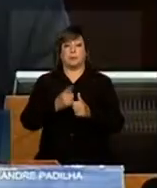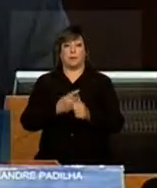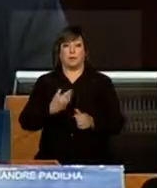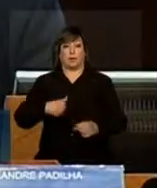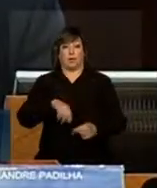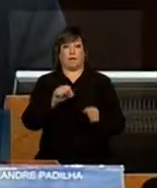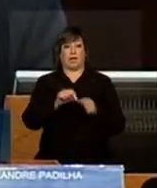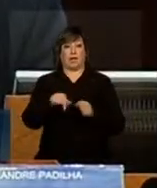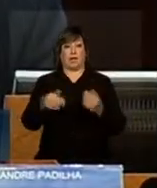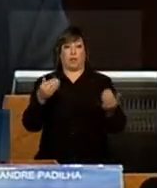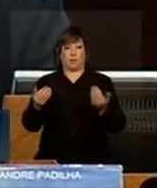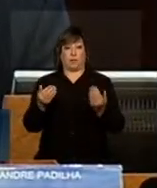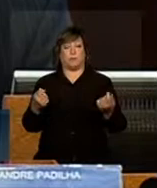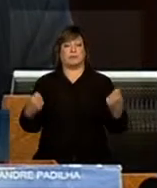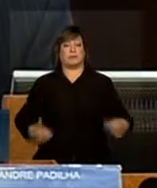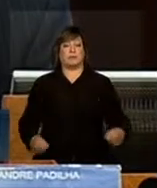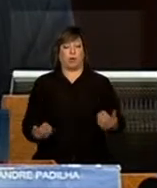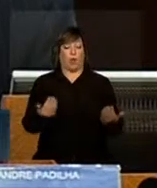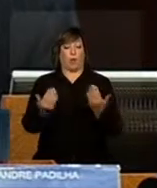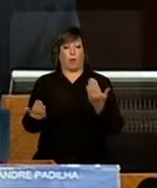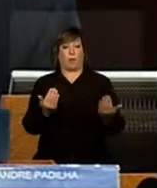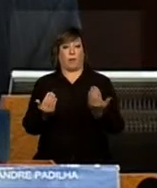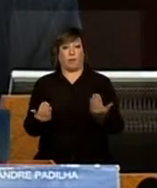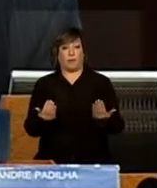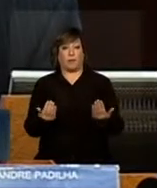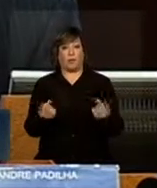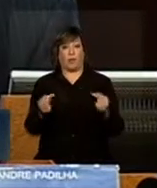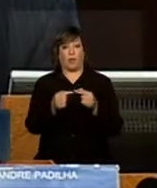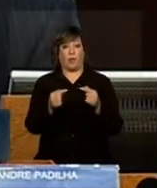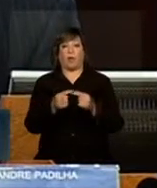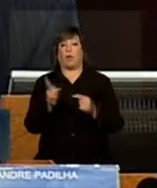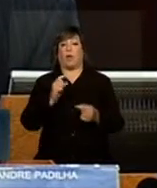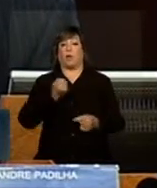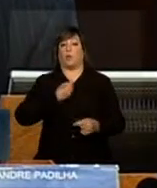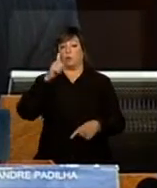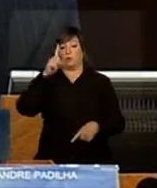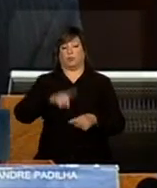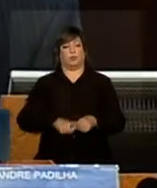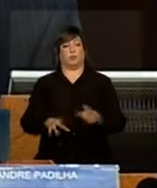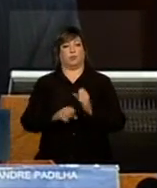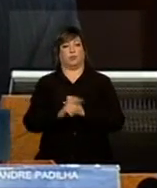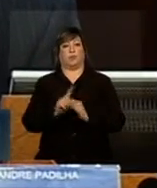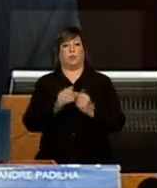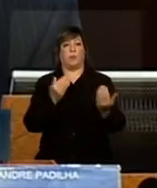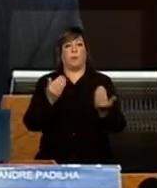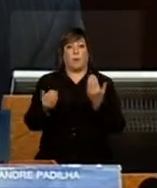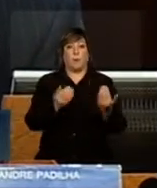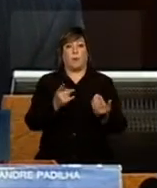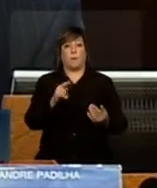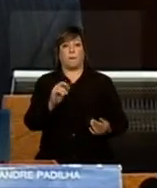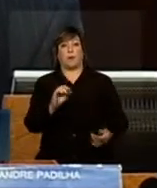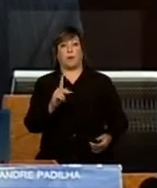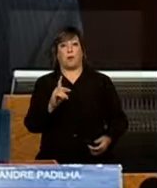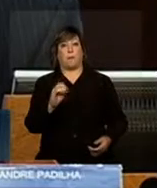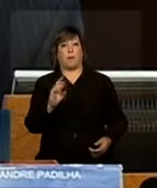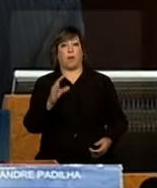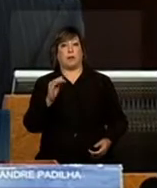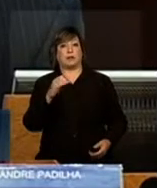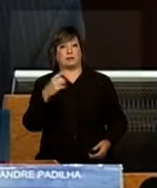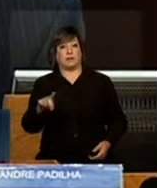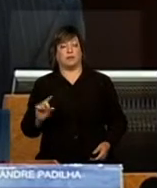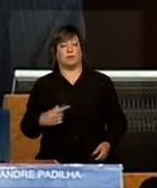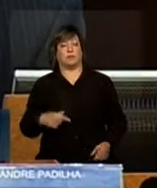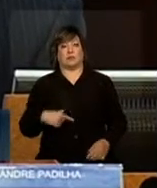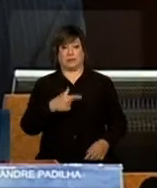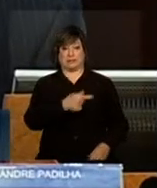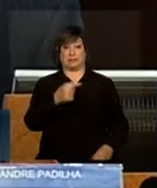essa comparação, nós temos que fazer a comparação proporcional, não em número absoluto. Então, nesses anos todos, reduzimos